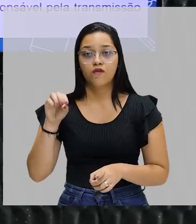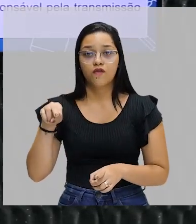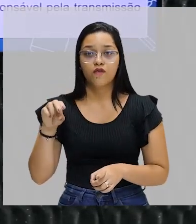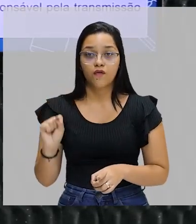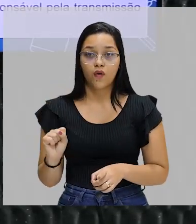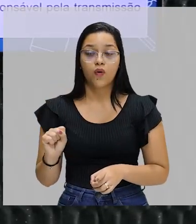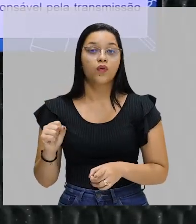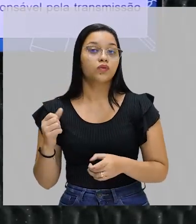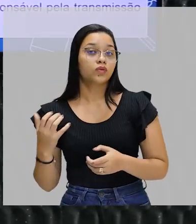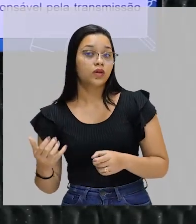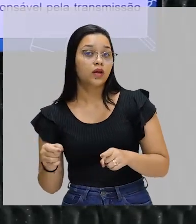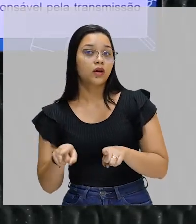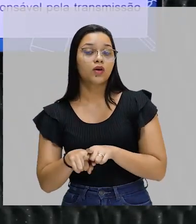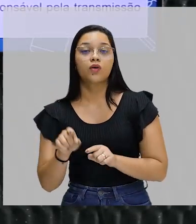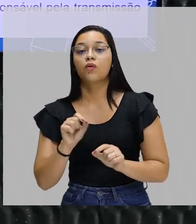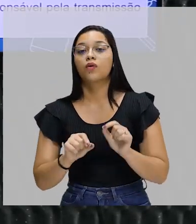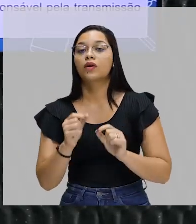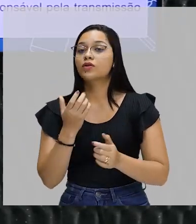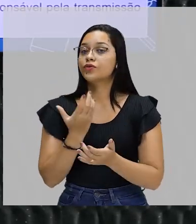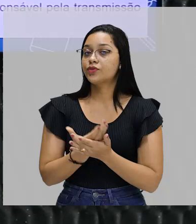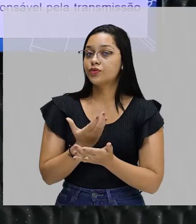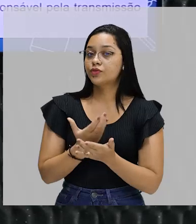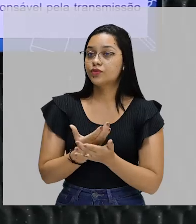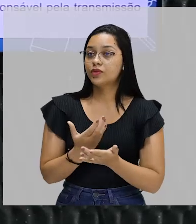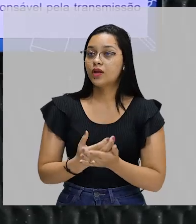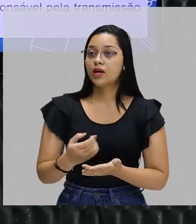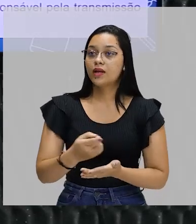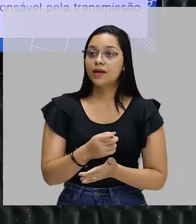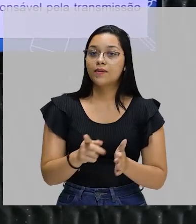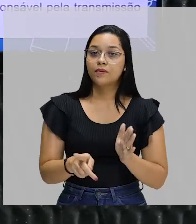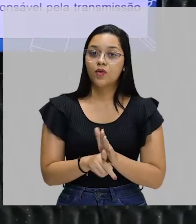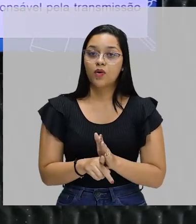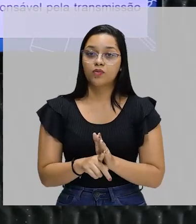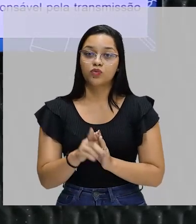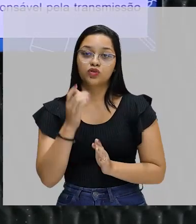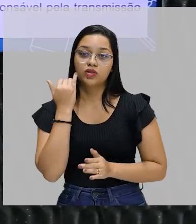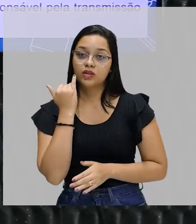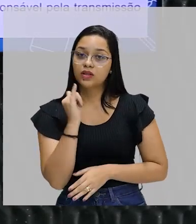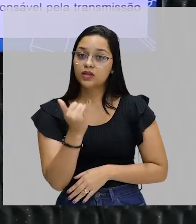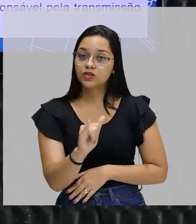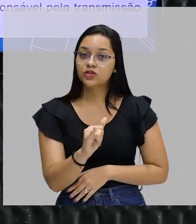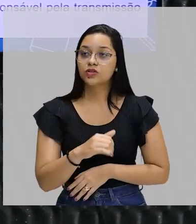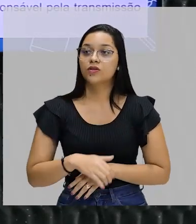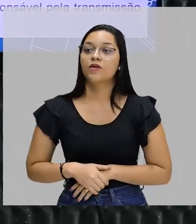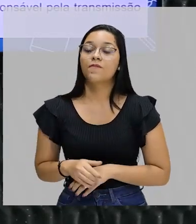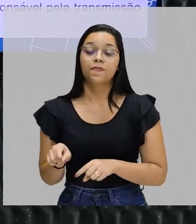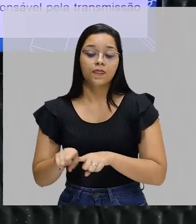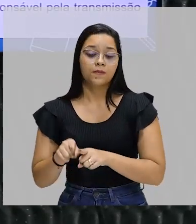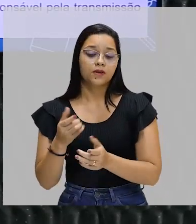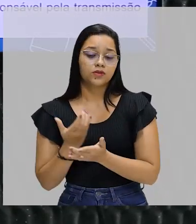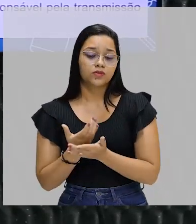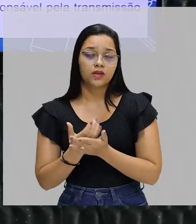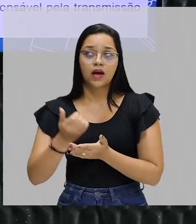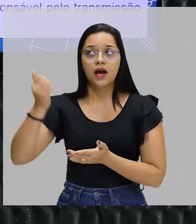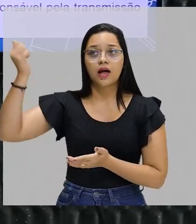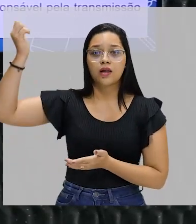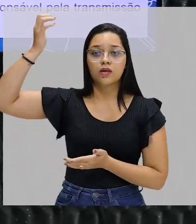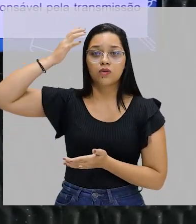palavrazinha fóton, quando for estudar ali os pacotes de energia, certo? E quando for estudar também a